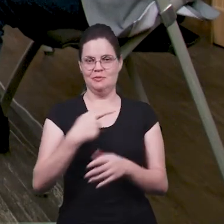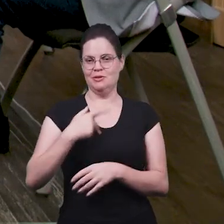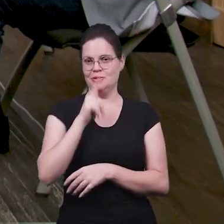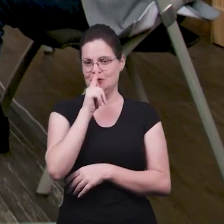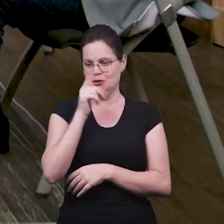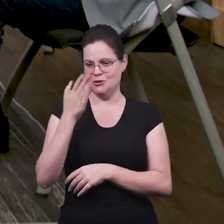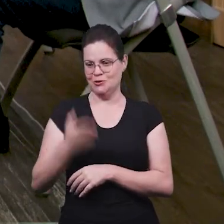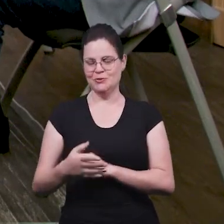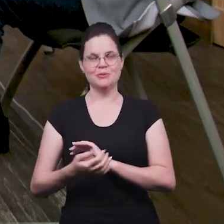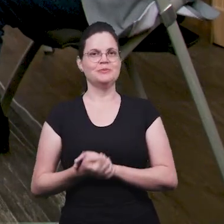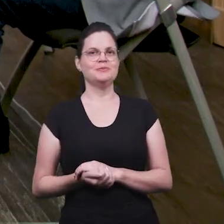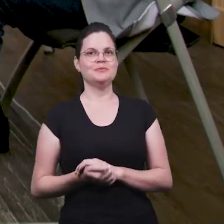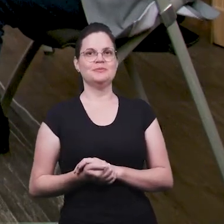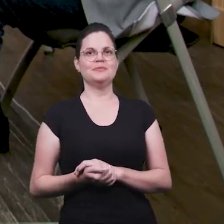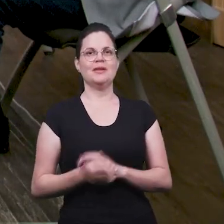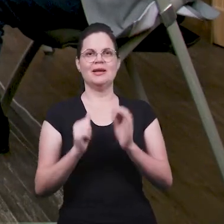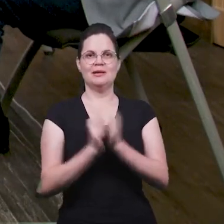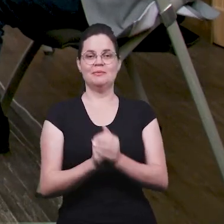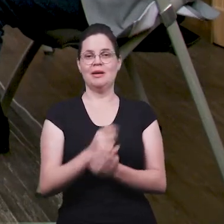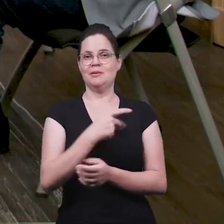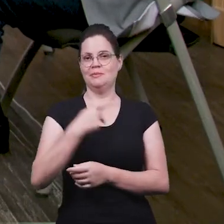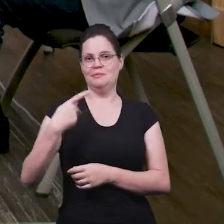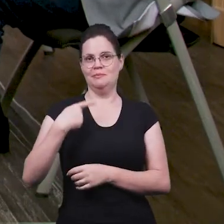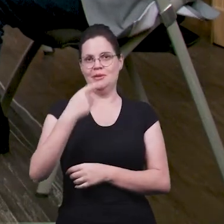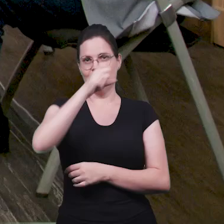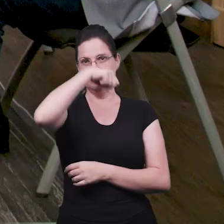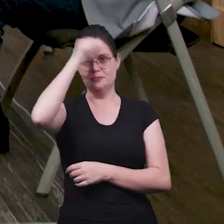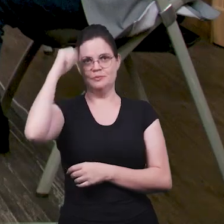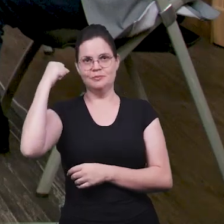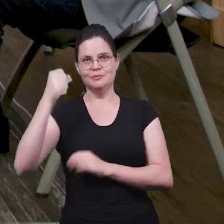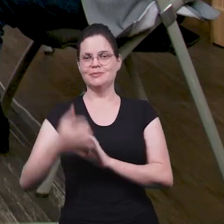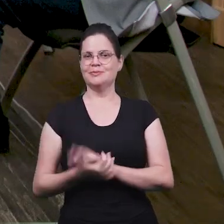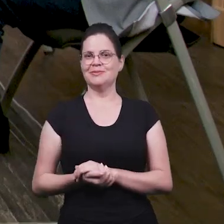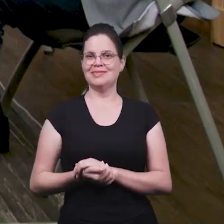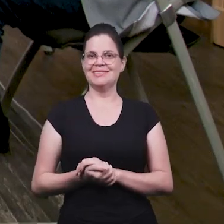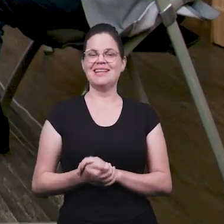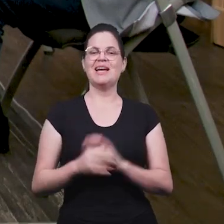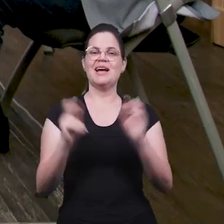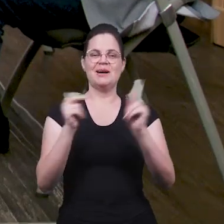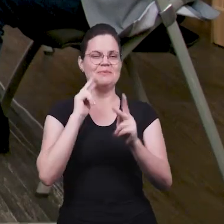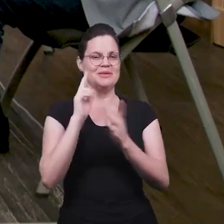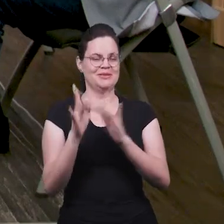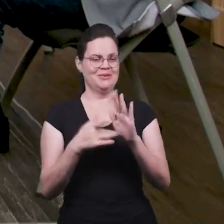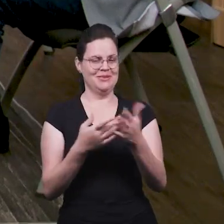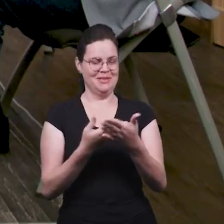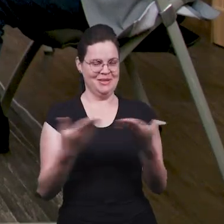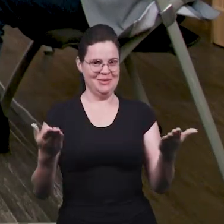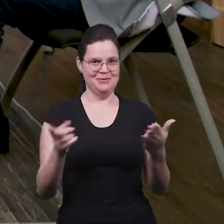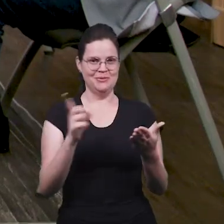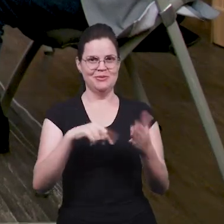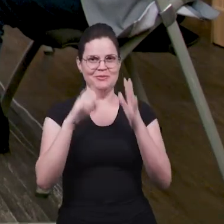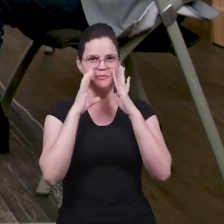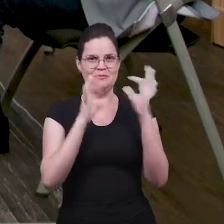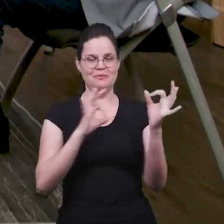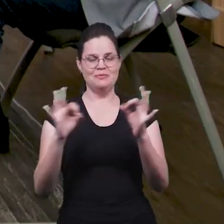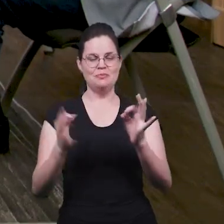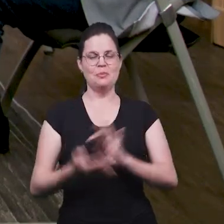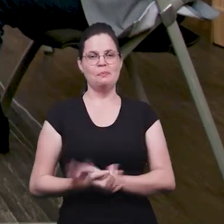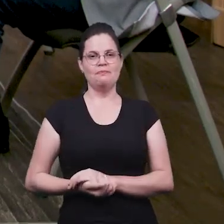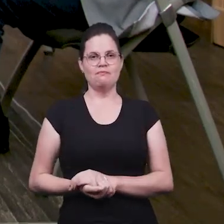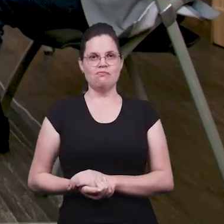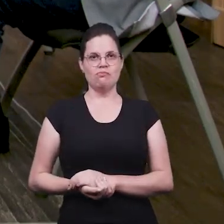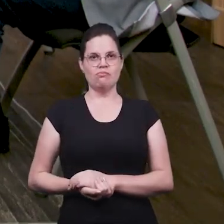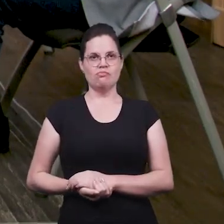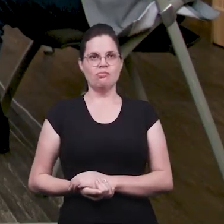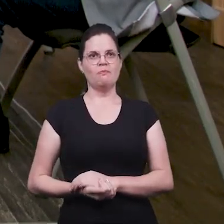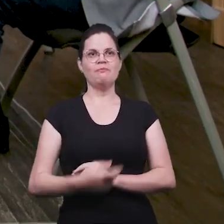do Senhor. A paz do Senhor, pastor Josias, a paz do Senhor, companheiros. Amém. Gilson Souza, Sérgio Souza, paz do Senhor, Sérgio. Pai do Senhor Josias, a todos aqui e